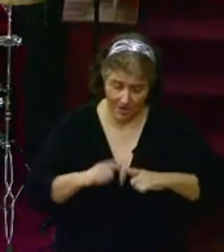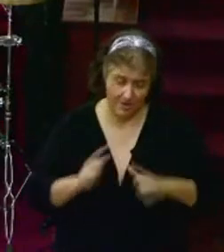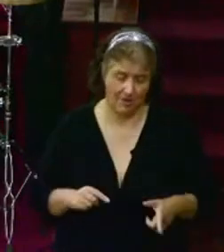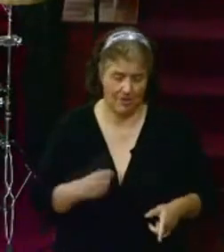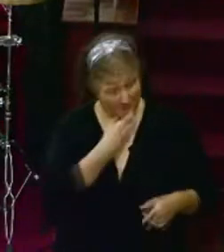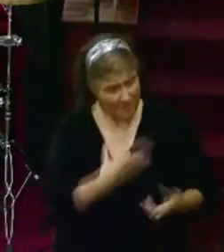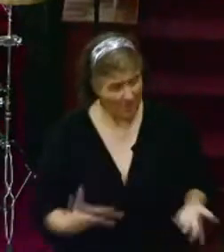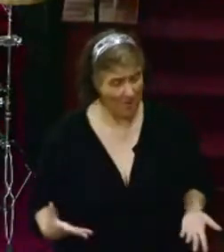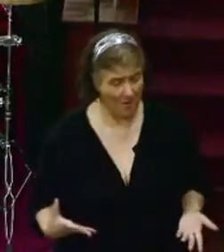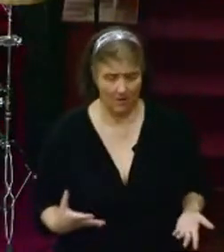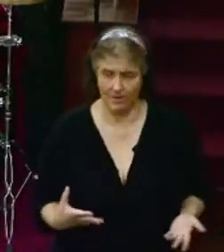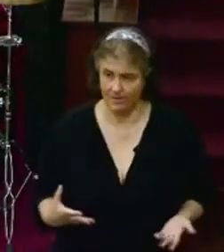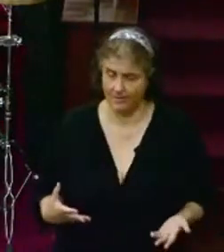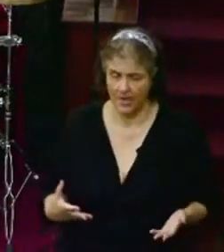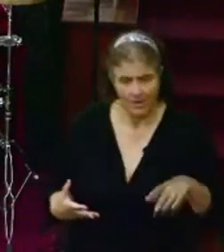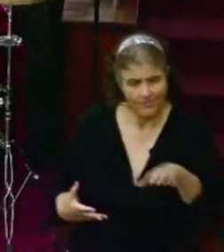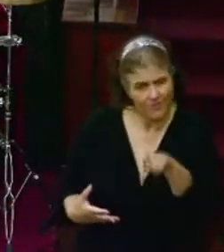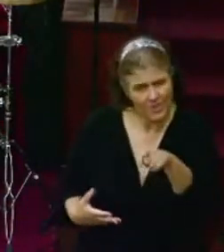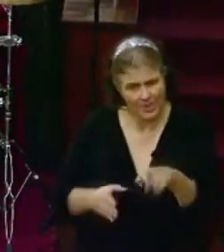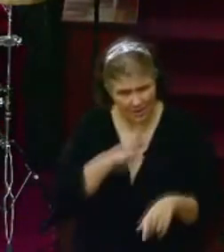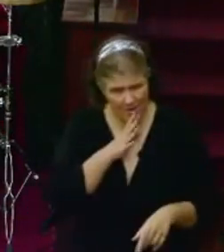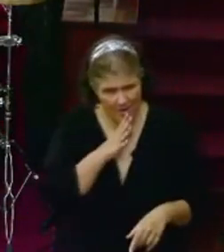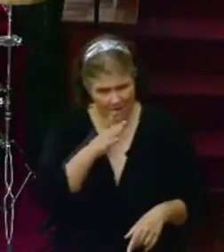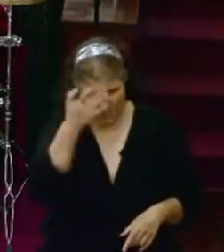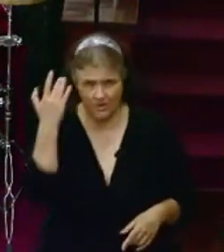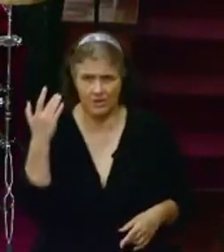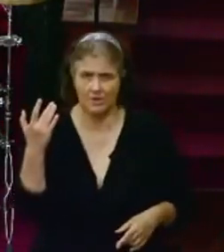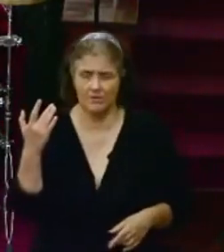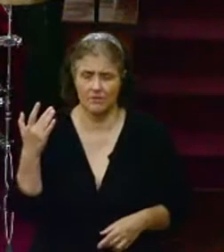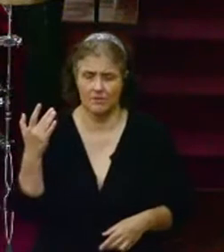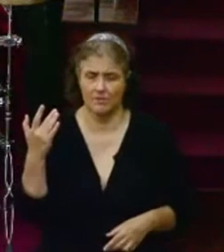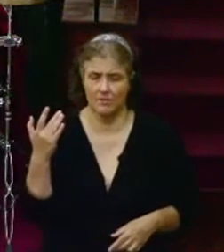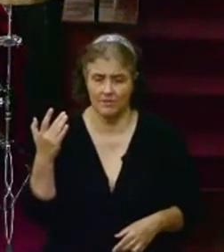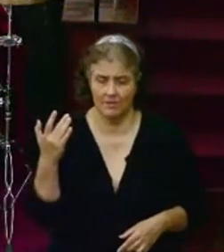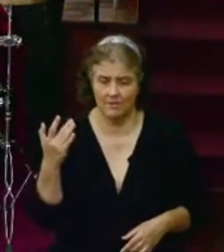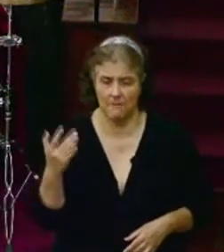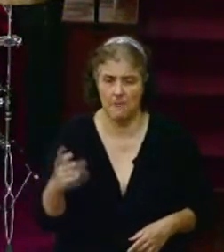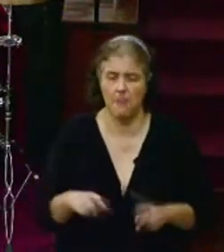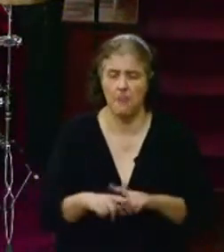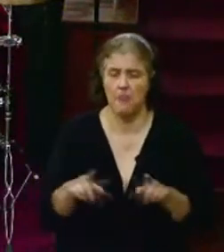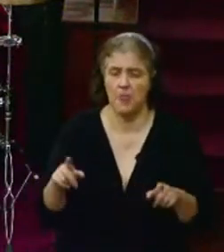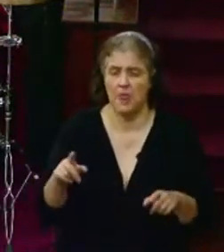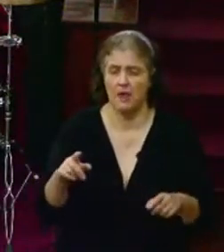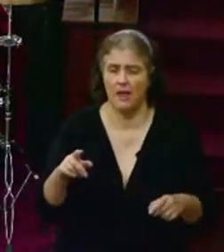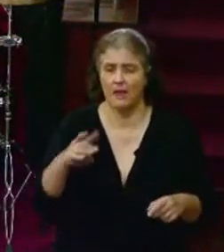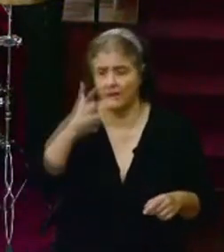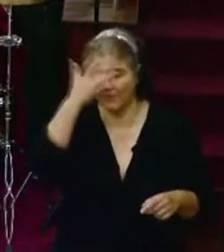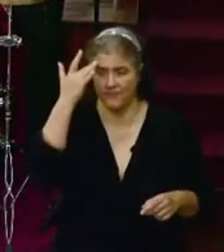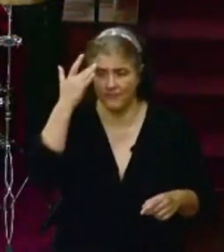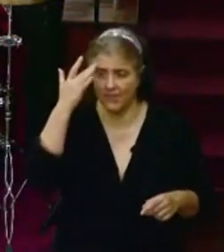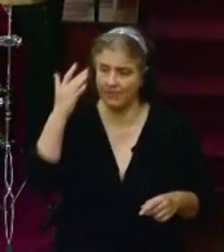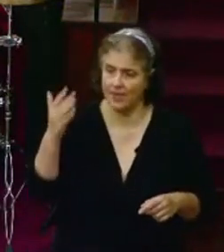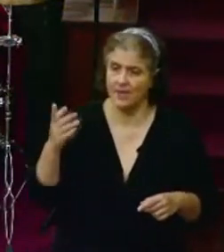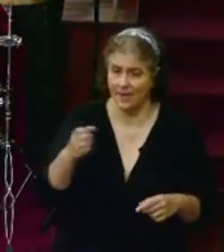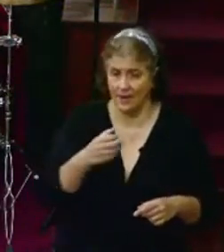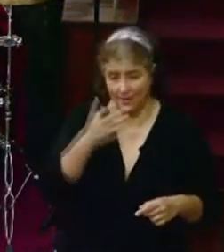conhece pessoas assim? Eu não estou com isso dizendo que nós não podemos reconhecer aquilo que as pessoas fazem em relação ao próximo, alguma coisa que vai